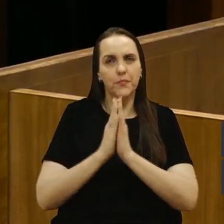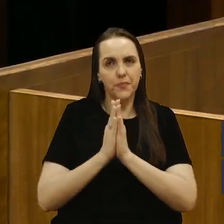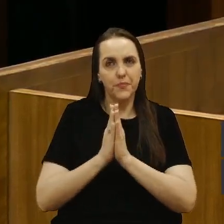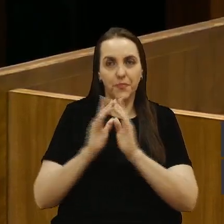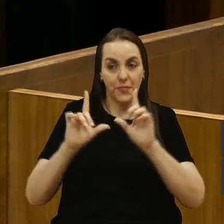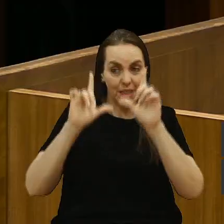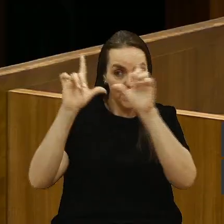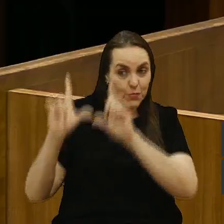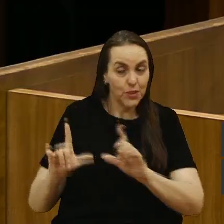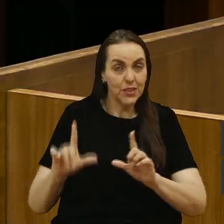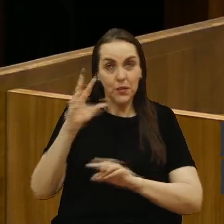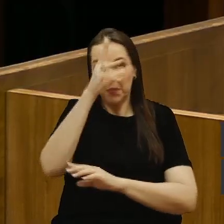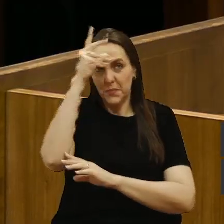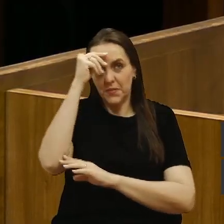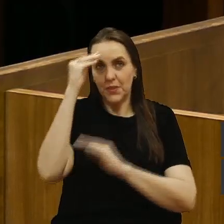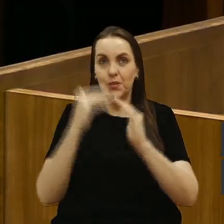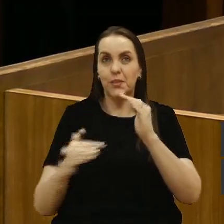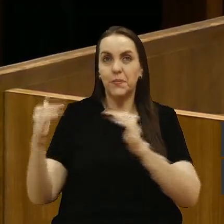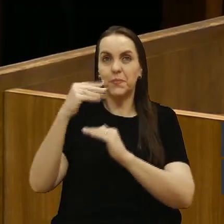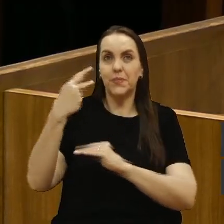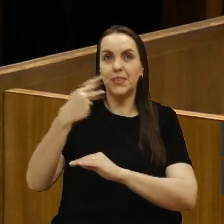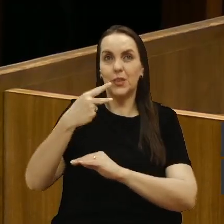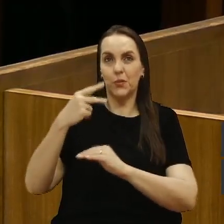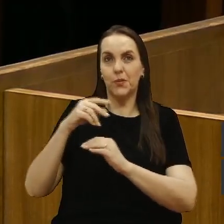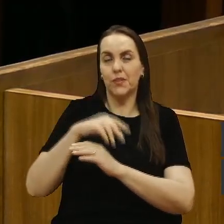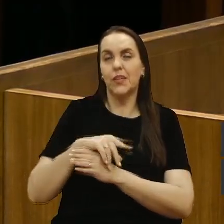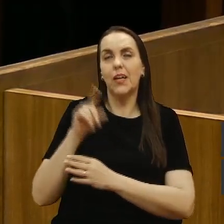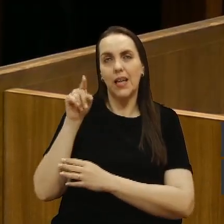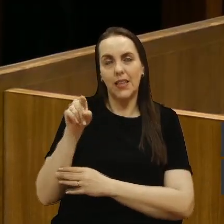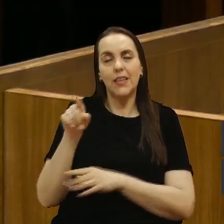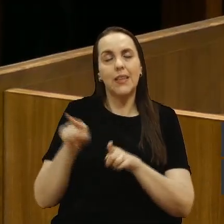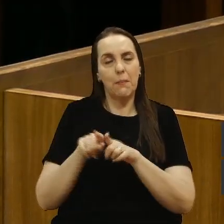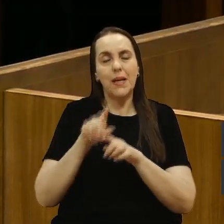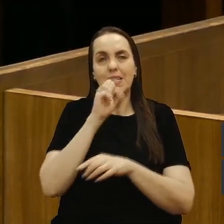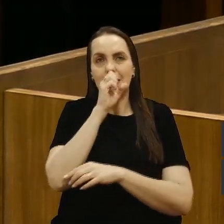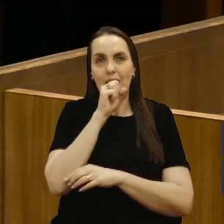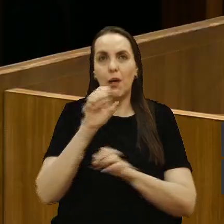aberta na Prefeitura, no mezanino, e para que participem conosco no evento de sábado, dia